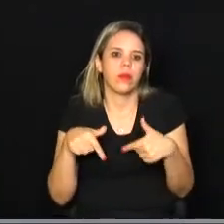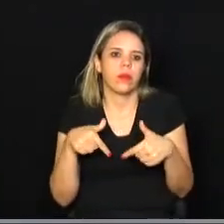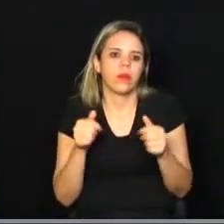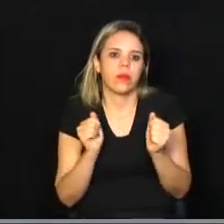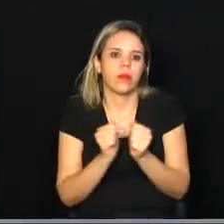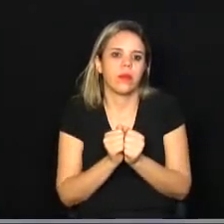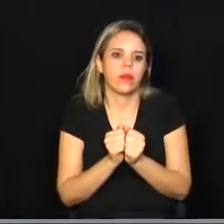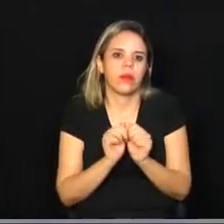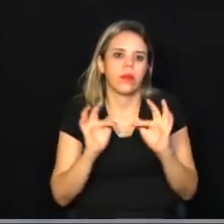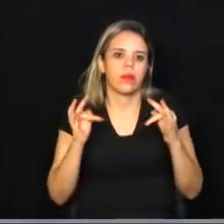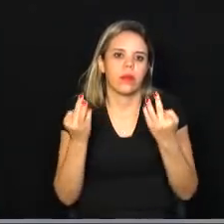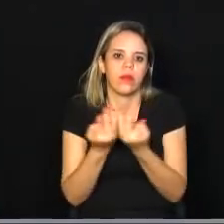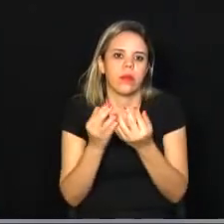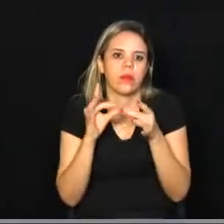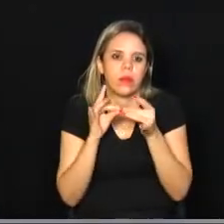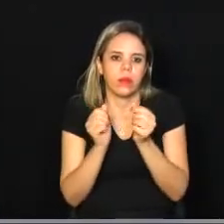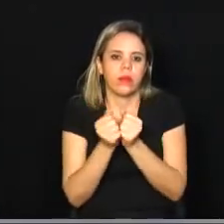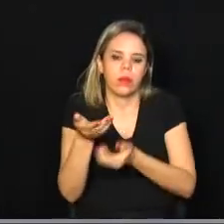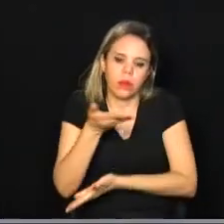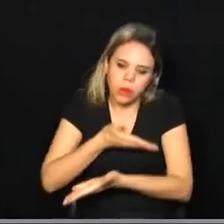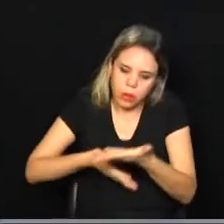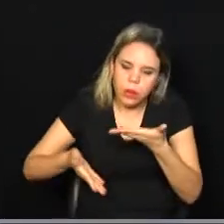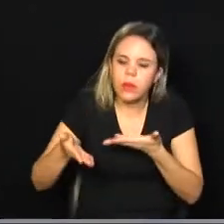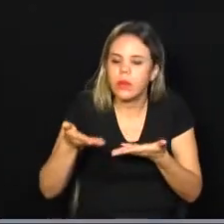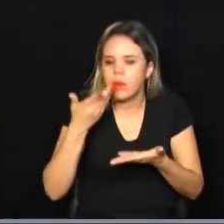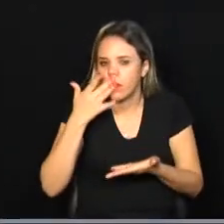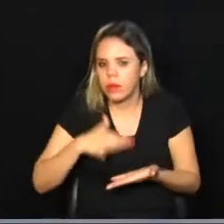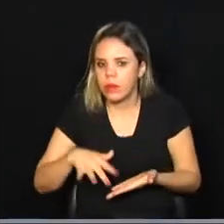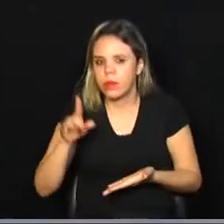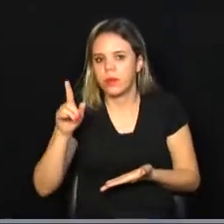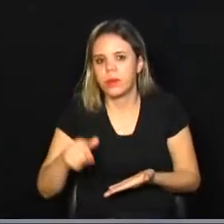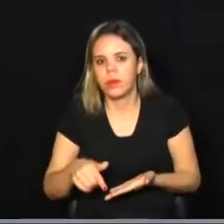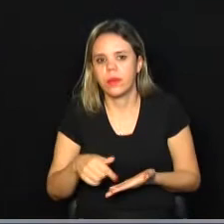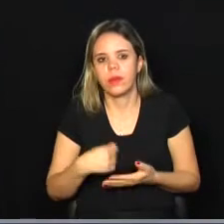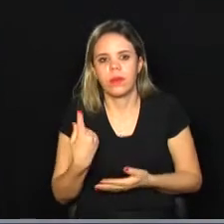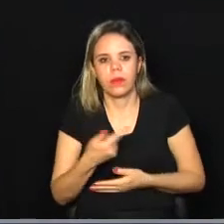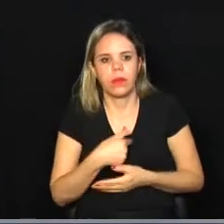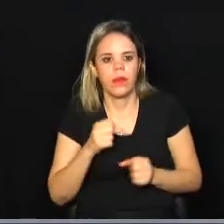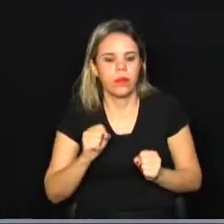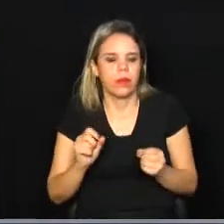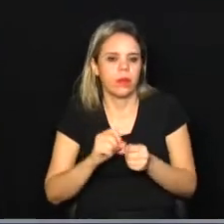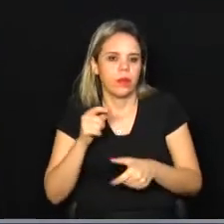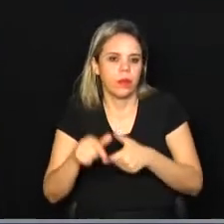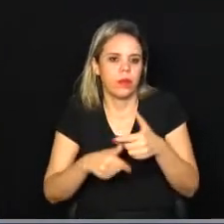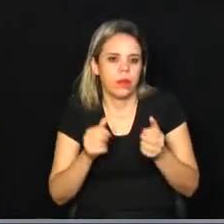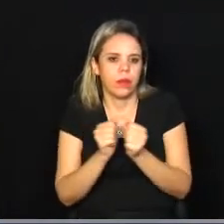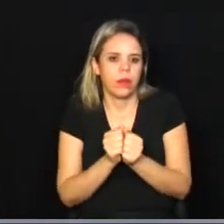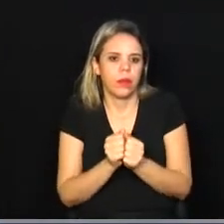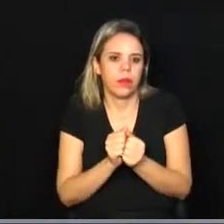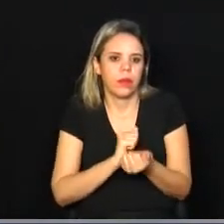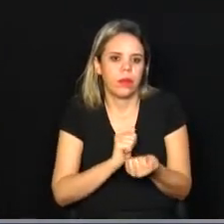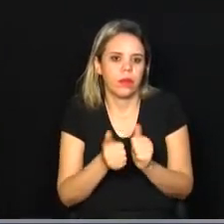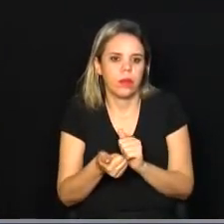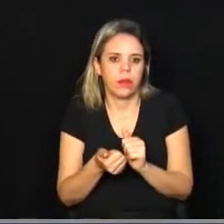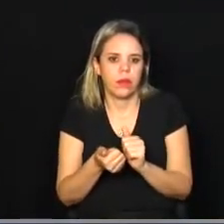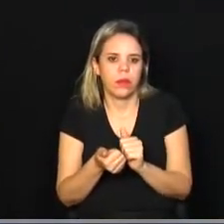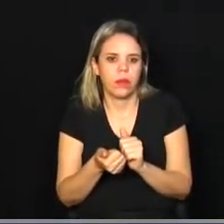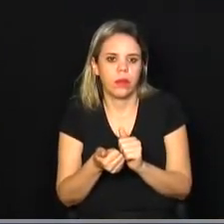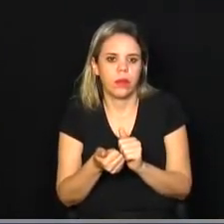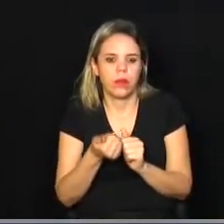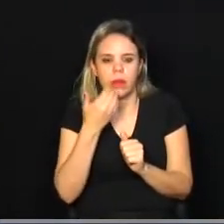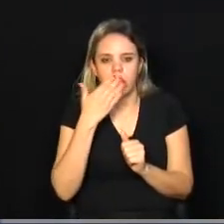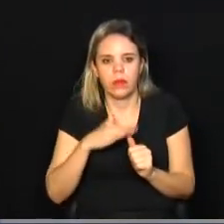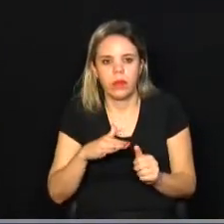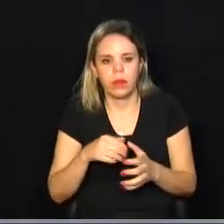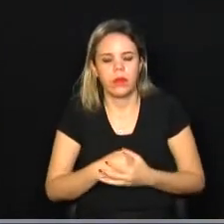com os pais junto com as crianças. Porque a gente pode fazer um trabalho junto com um atleta, né,